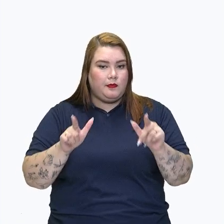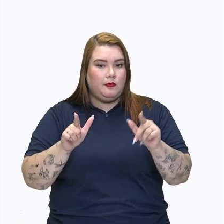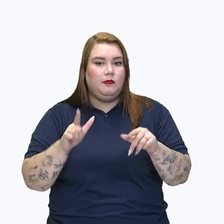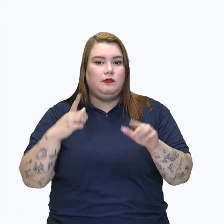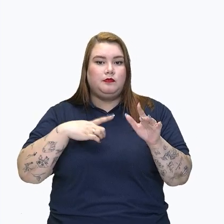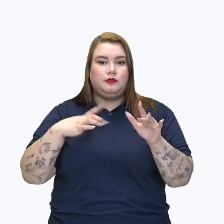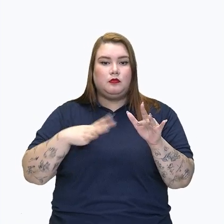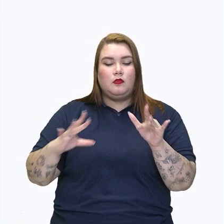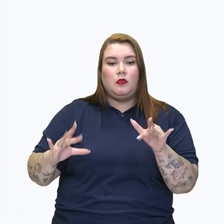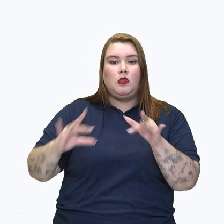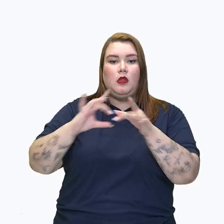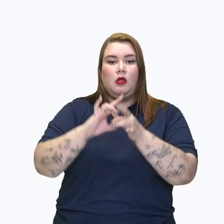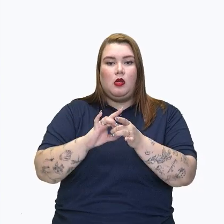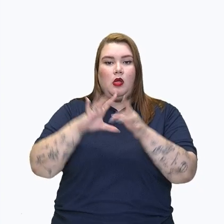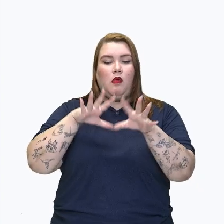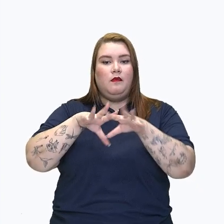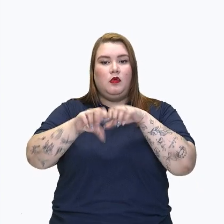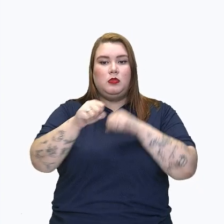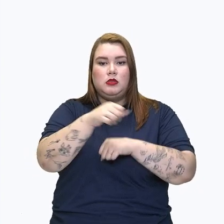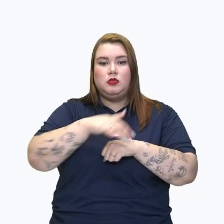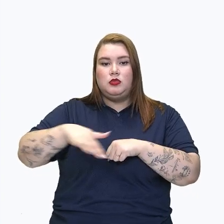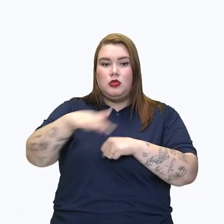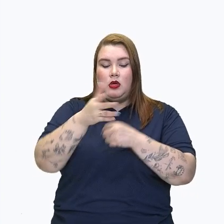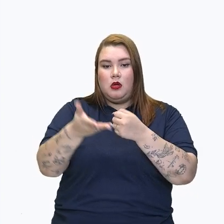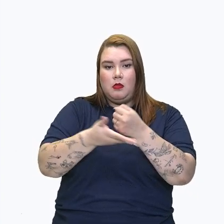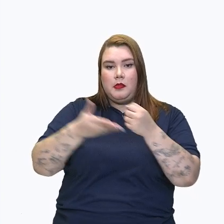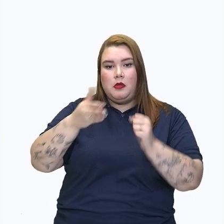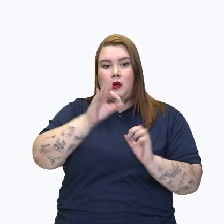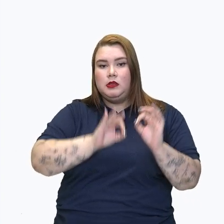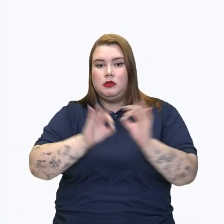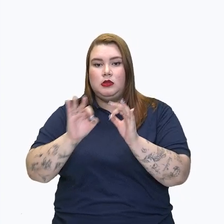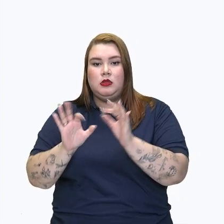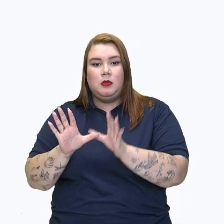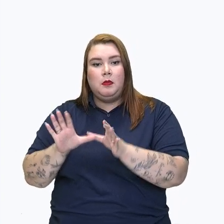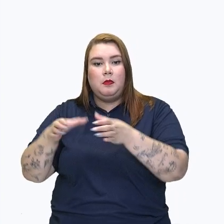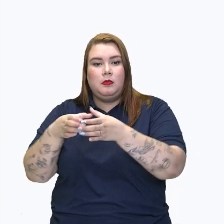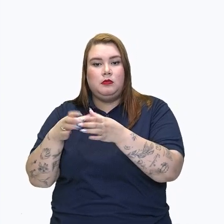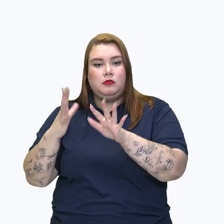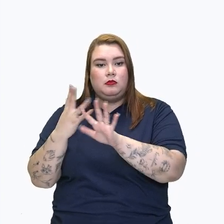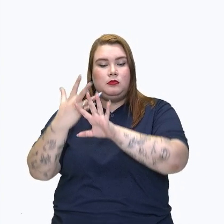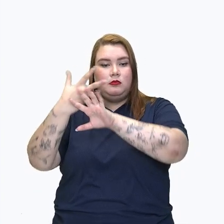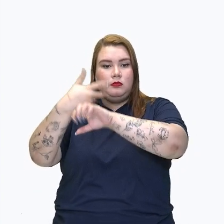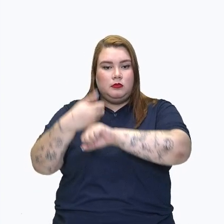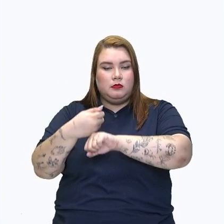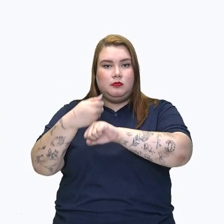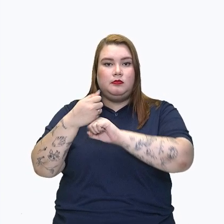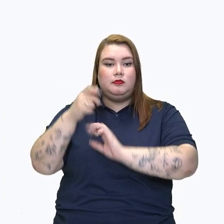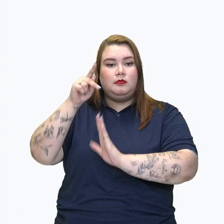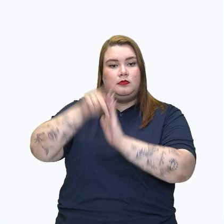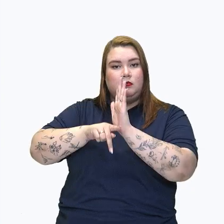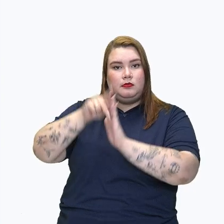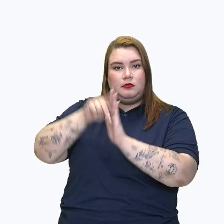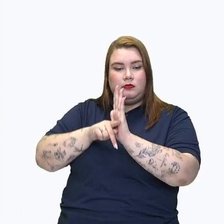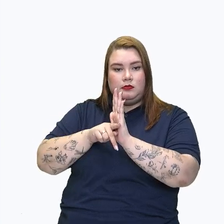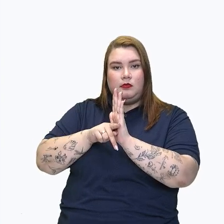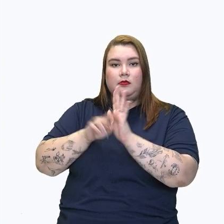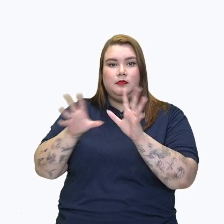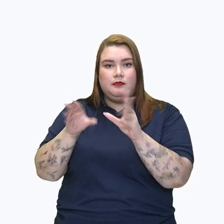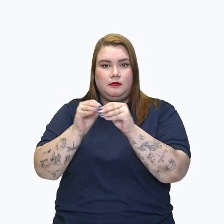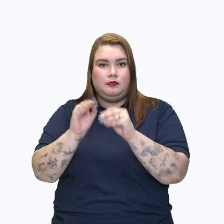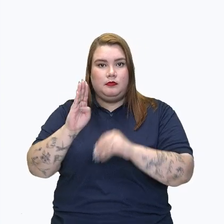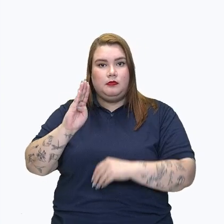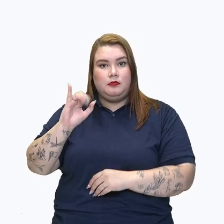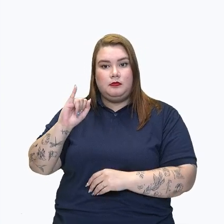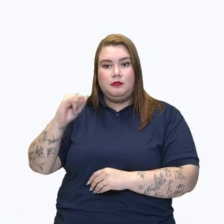Eles envolvem componentes da formação geral básica que estão organizados em blocos interdisciplinares, tá? De